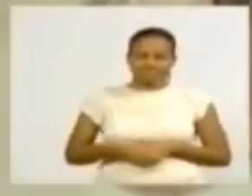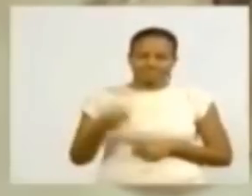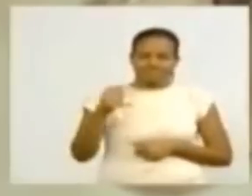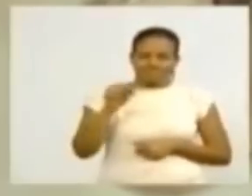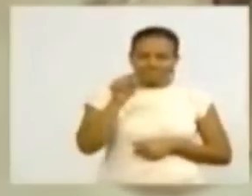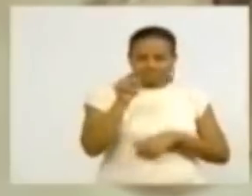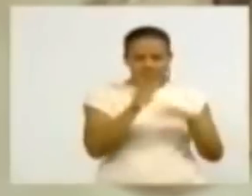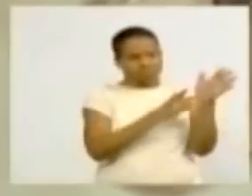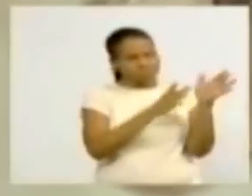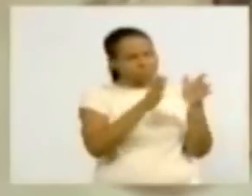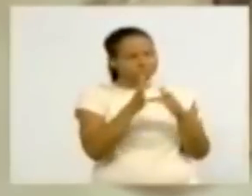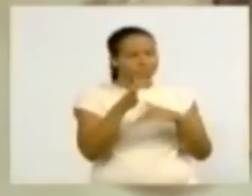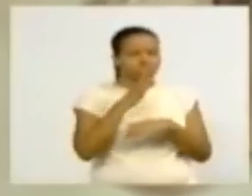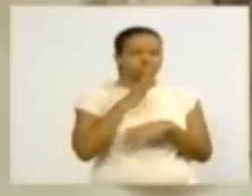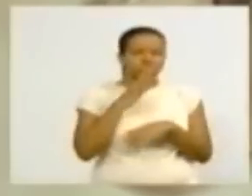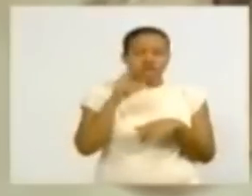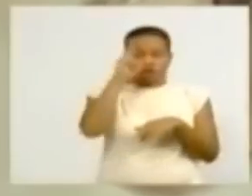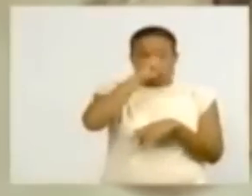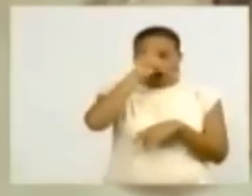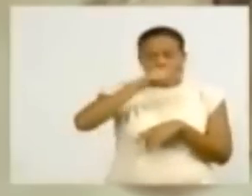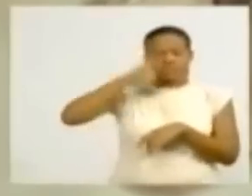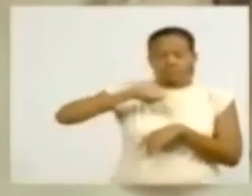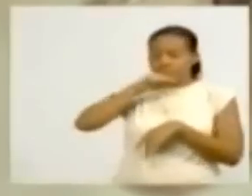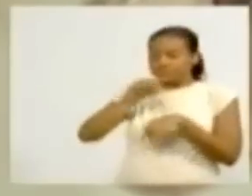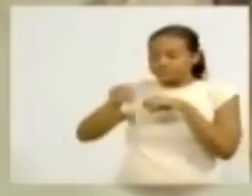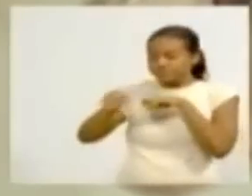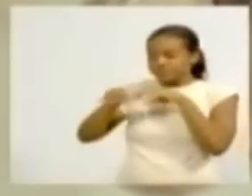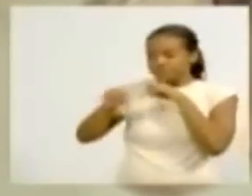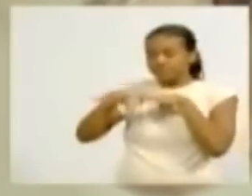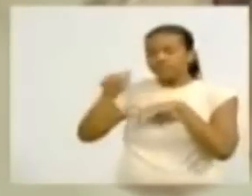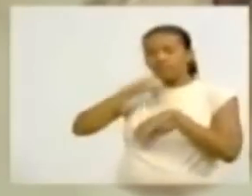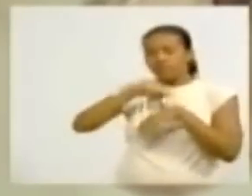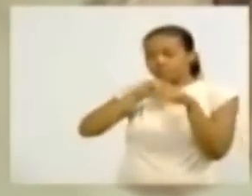Se você o conheceu através das histórias que sua mãe contava dele.